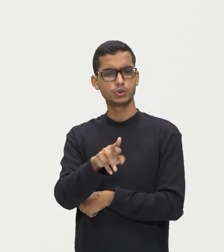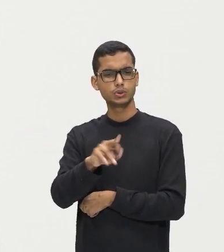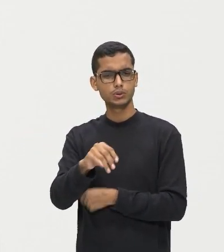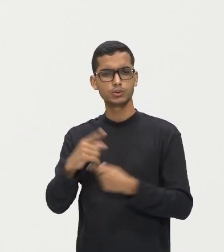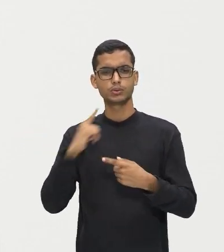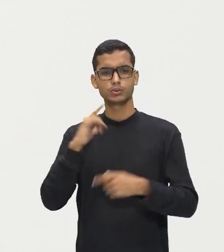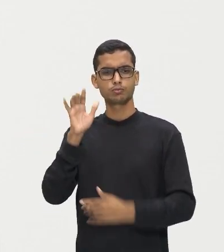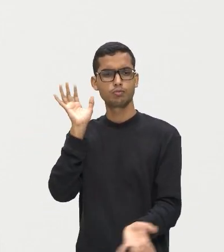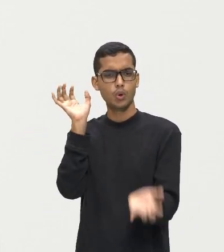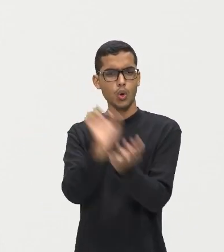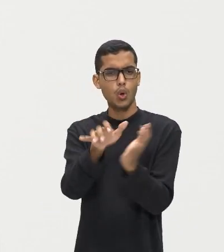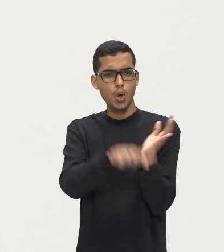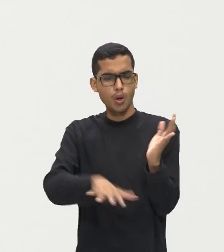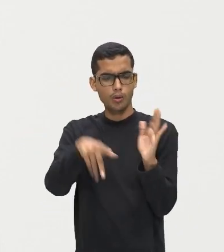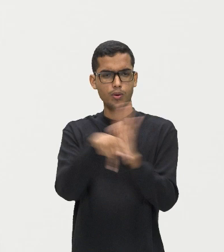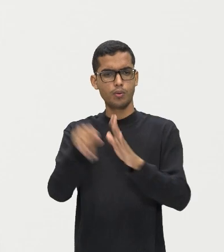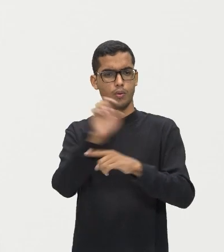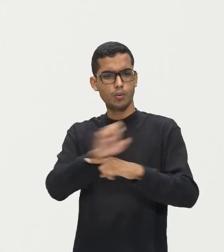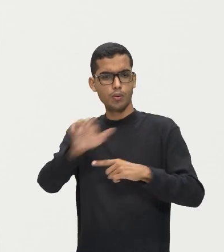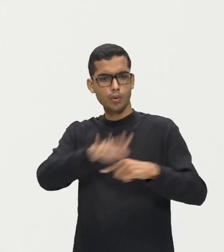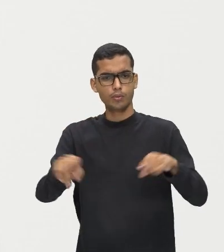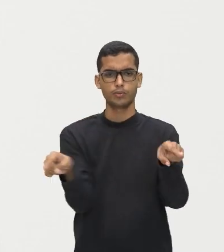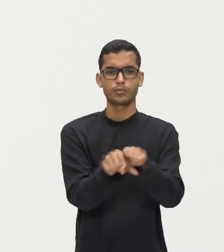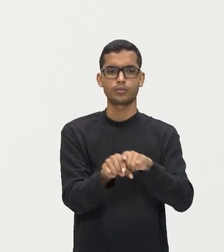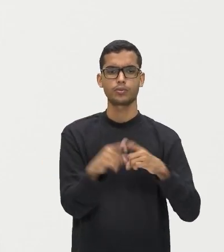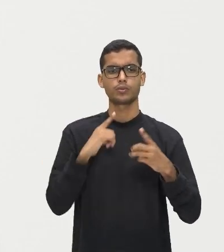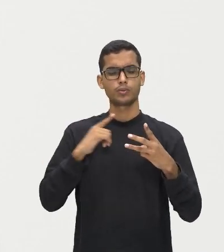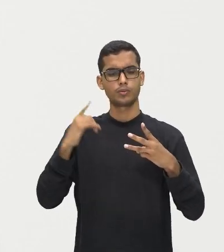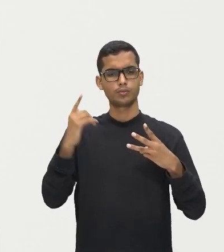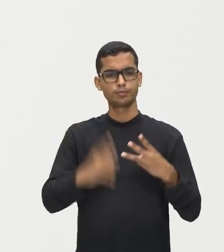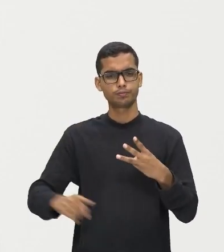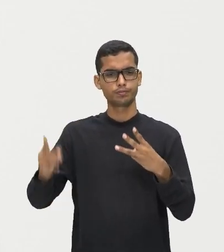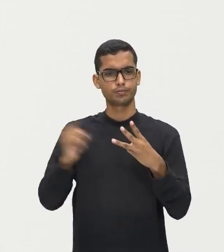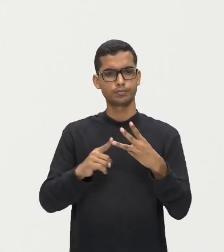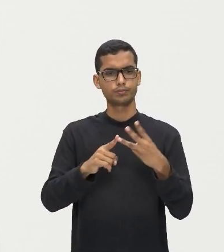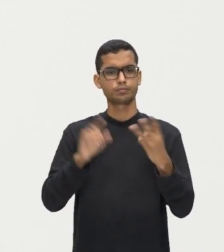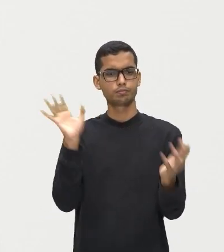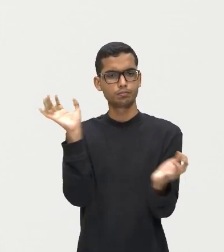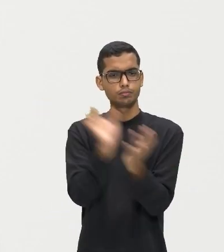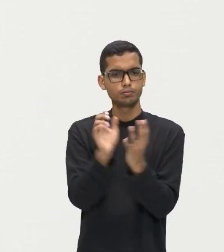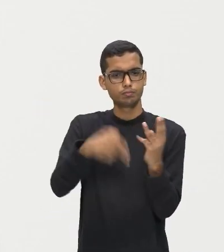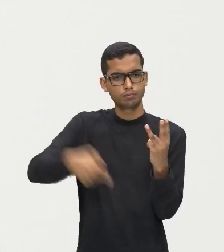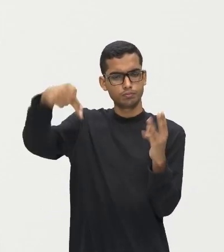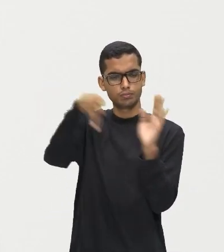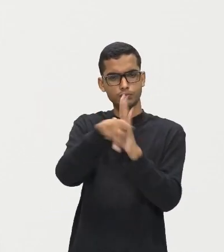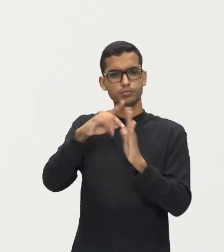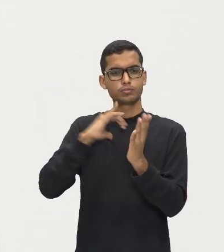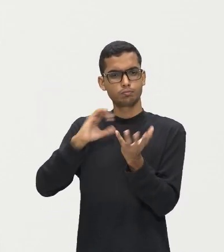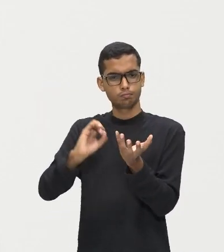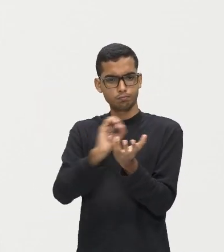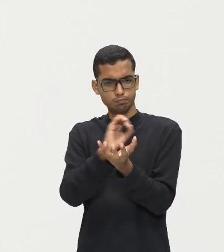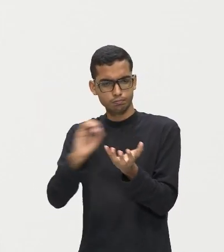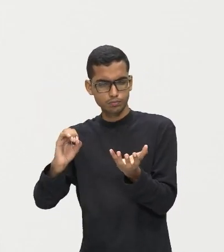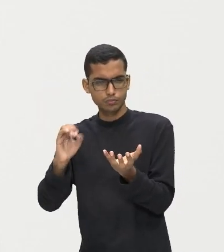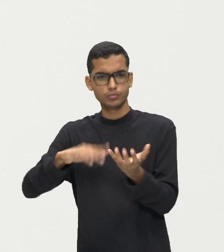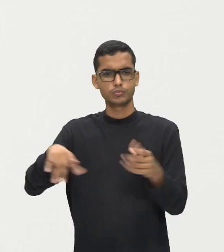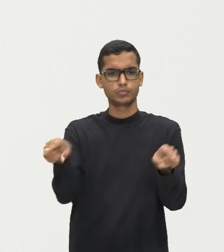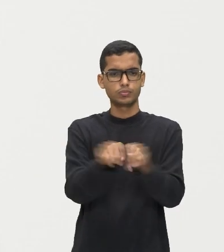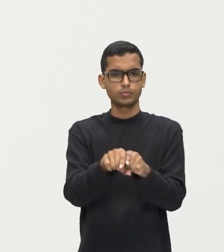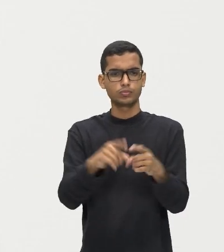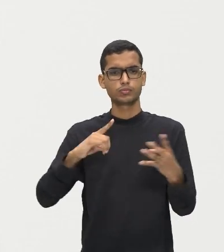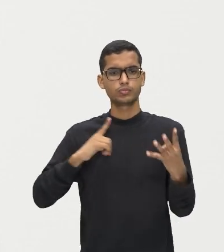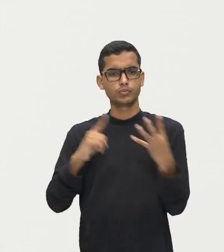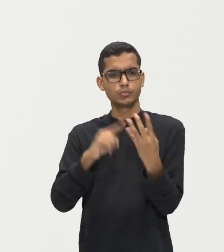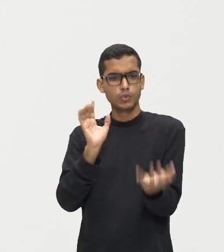zona equatorial, tropical Nordeste Oriental, tropical Brasil Central e, por último,